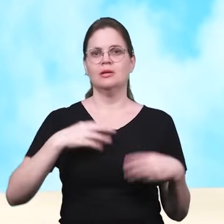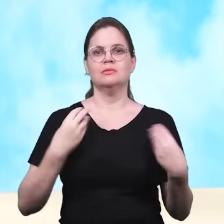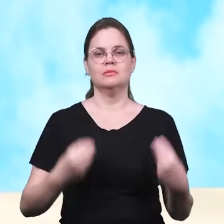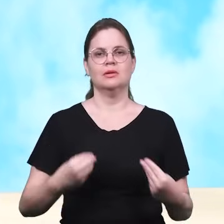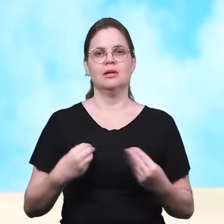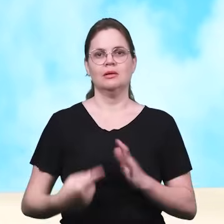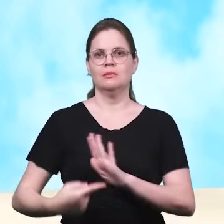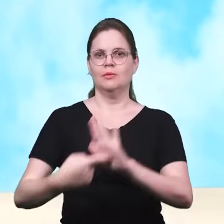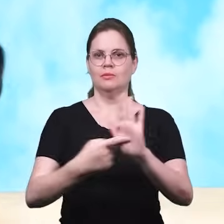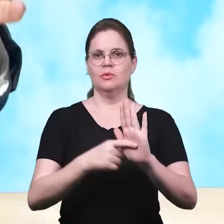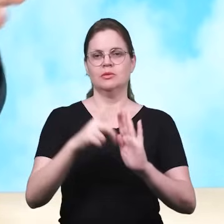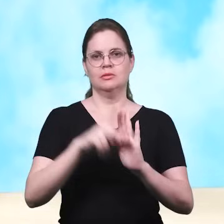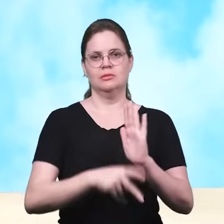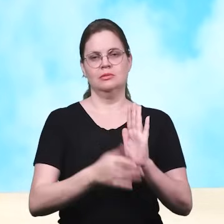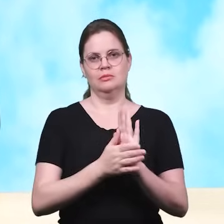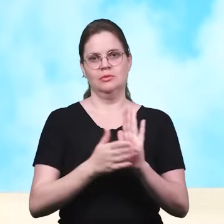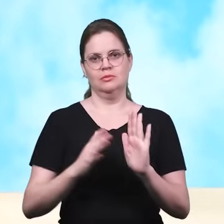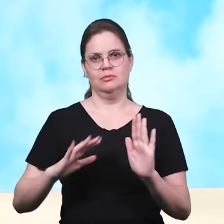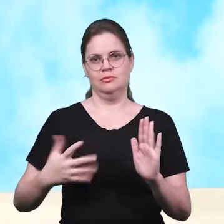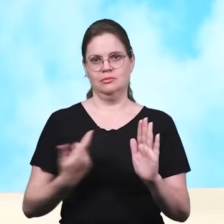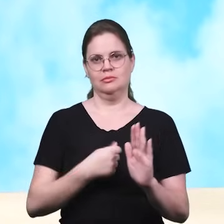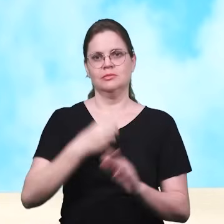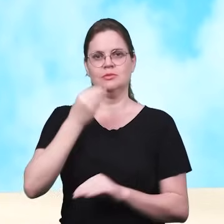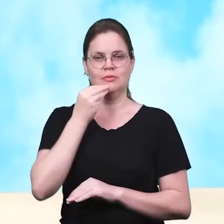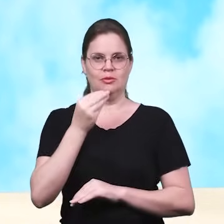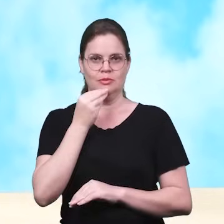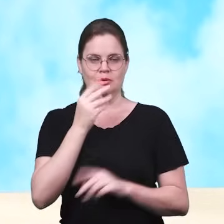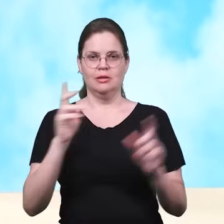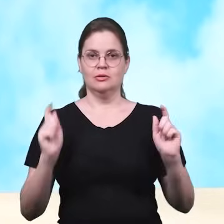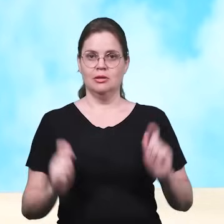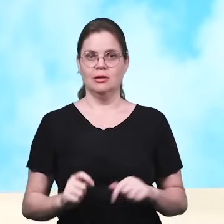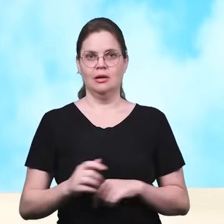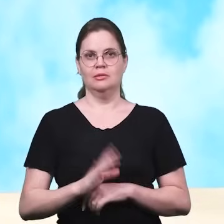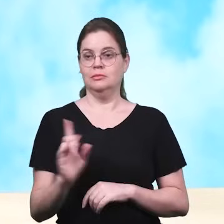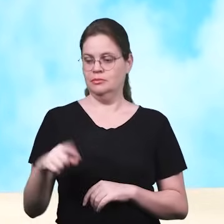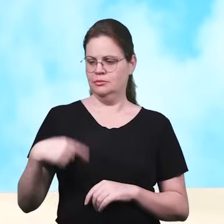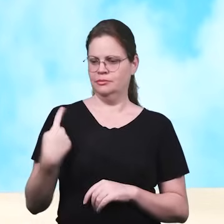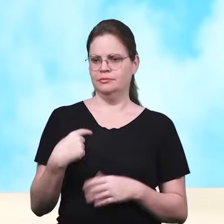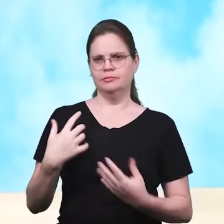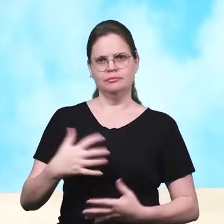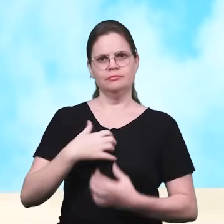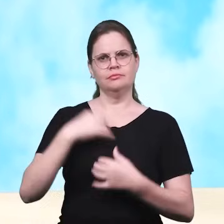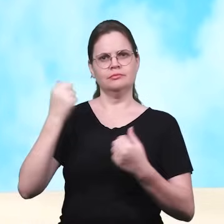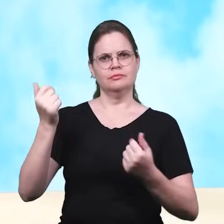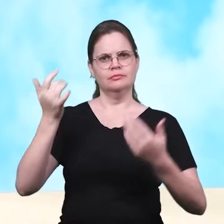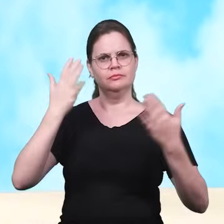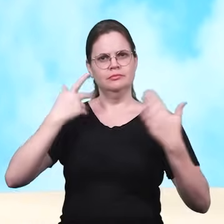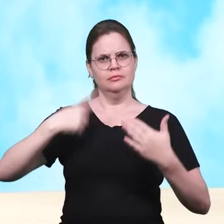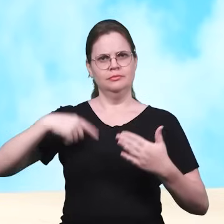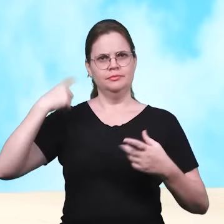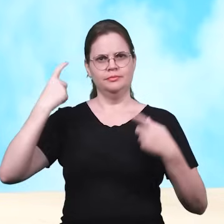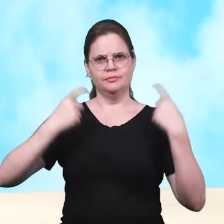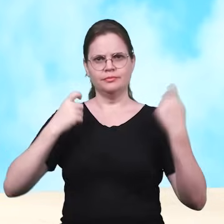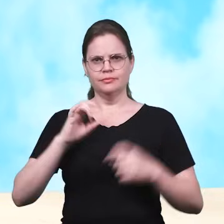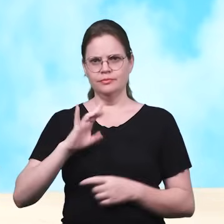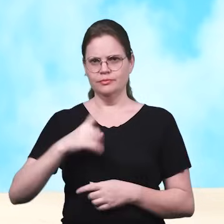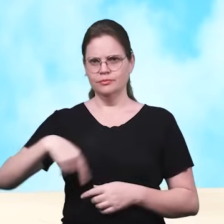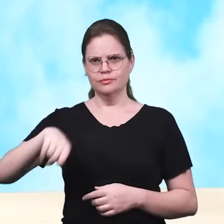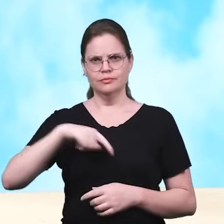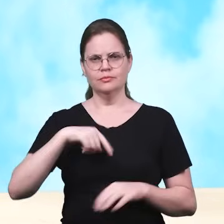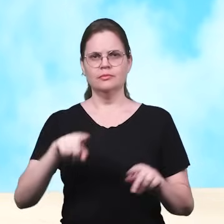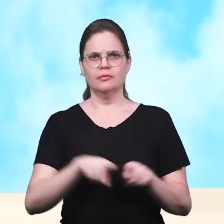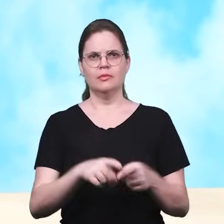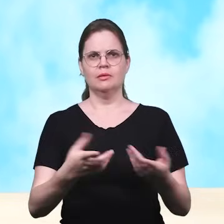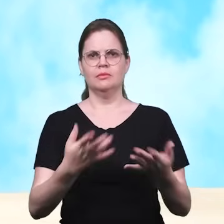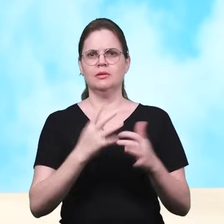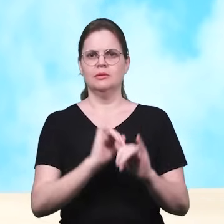salvação. Então esse é o nosso alimento. Nós estamos alimentados. Nós não estamos preocupados conosco. Nós queremos